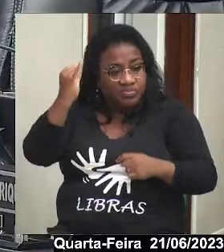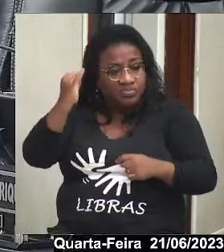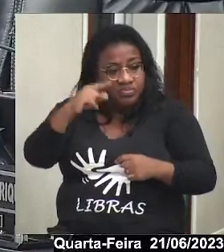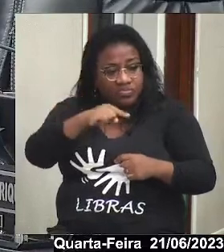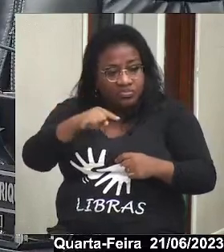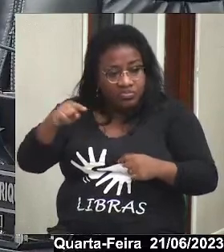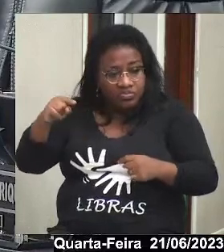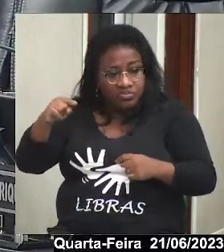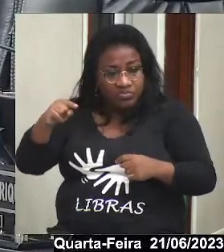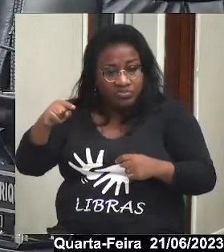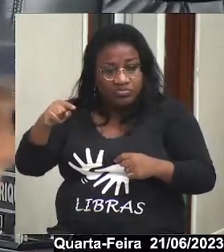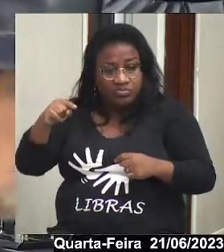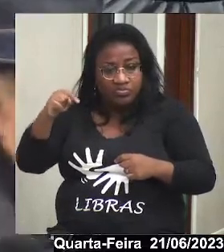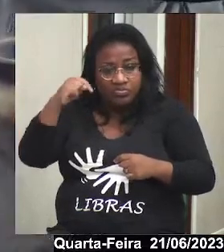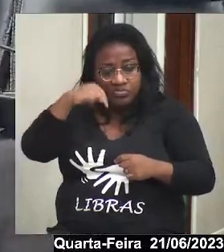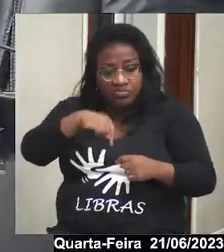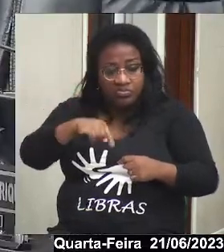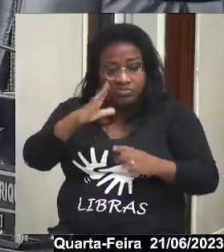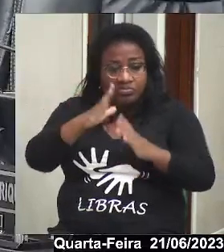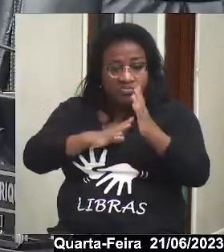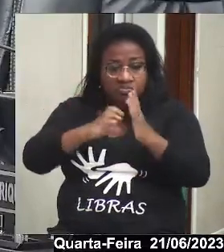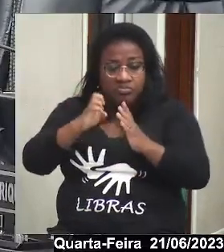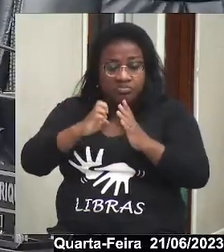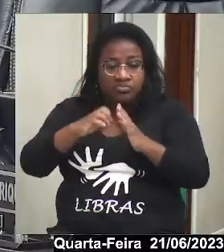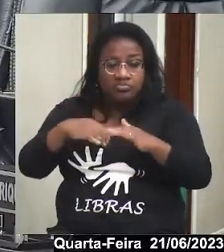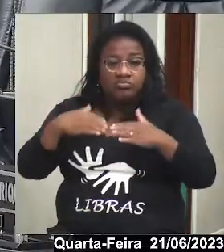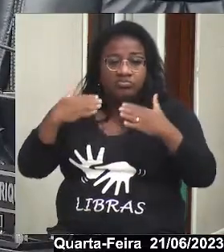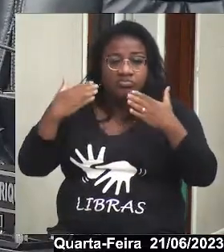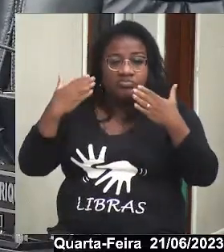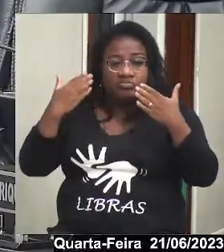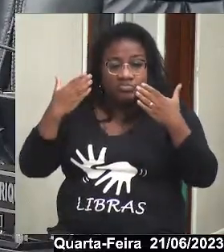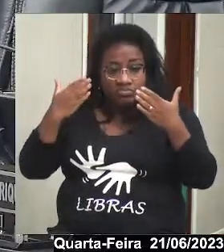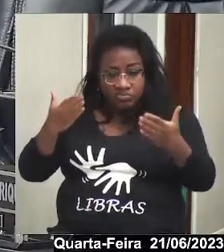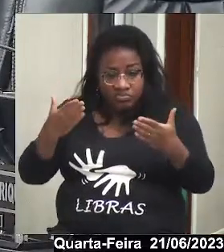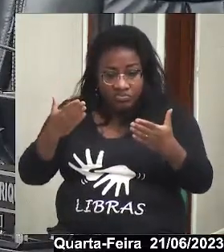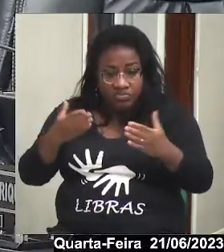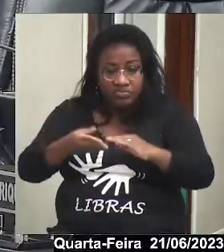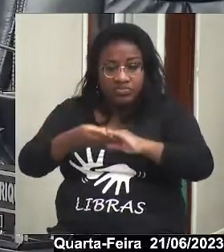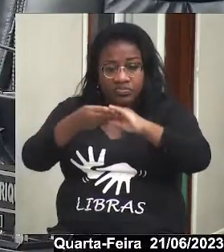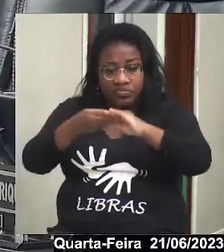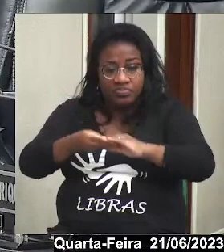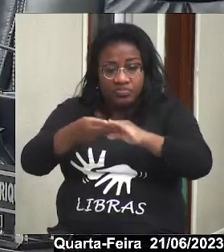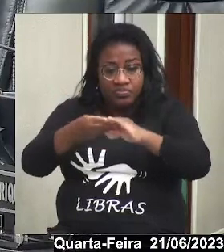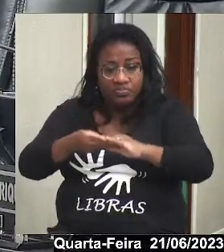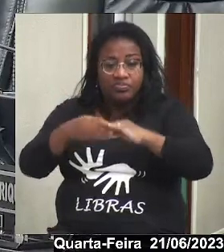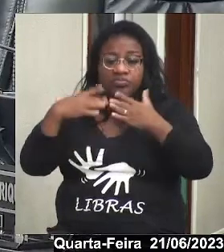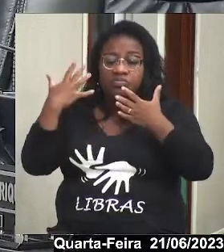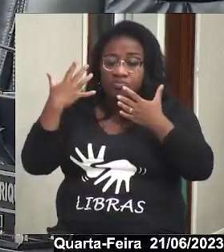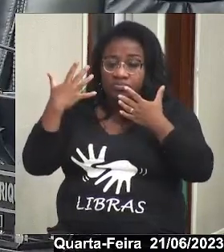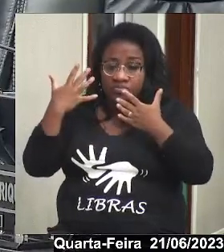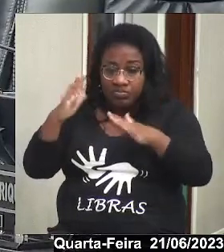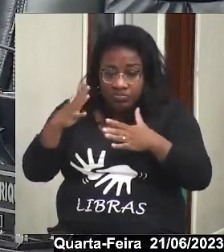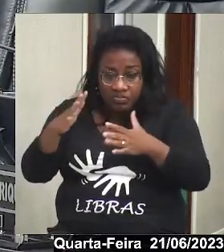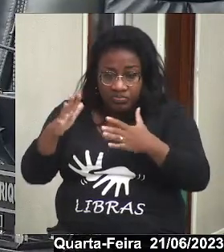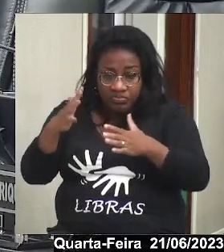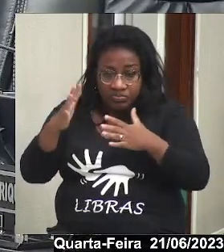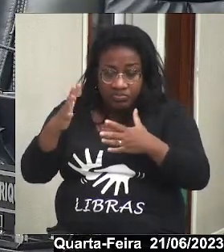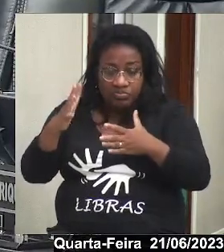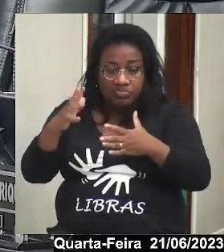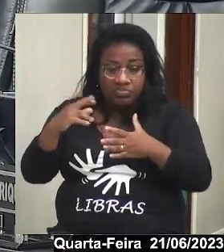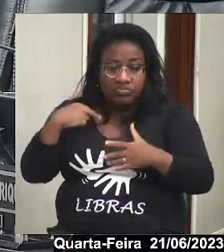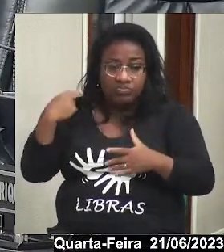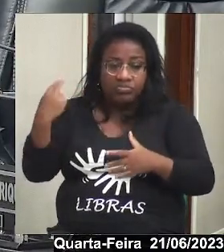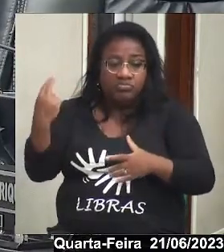o munícipe participe da discussão dentro da cidade. Então, eu quero cumprimentar a vocês, parabenizar